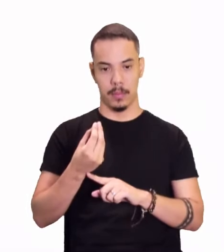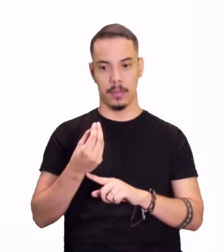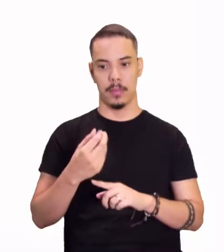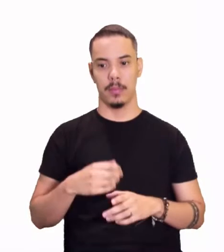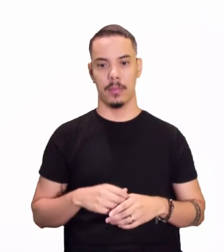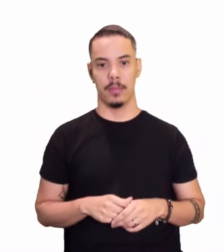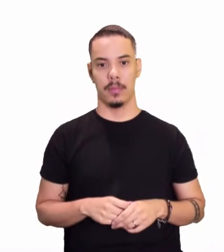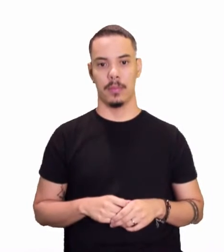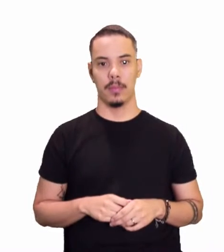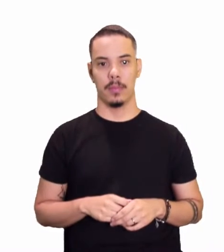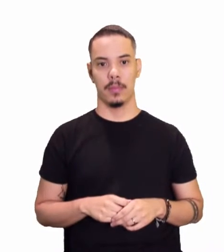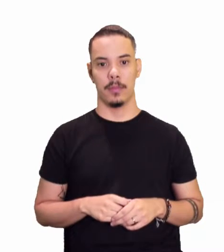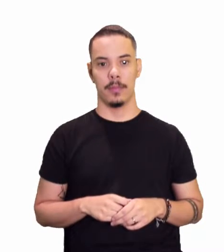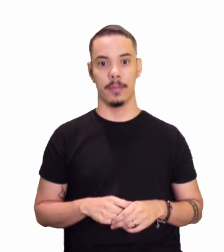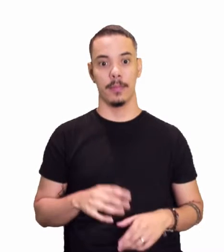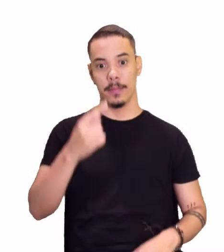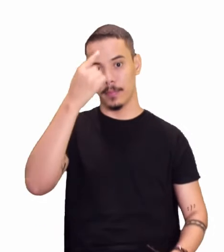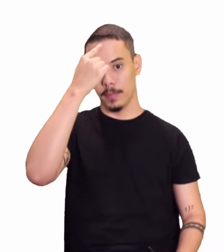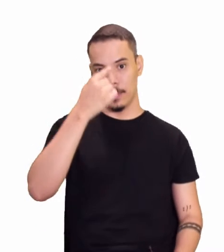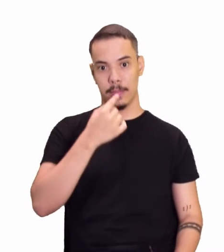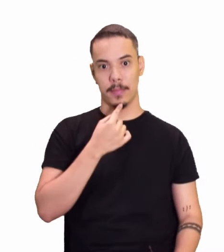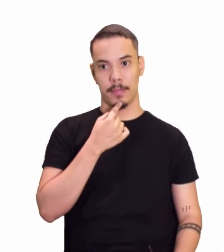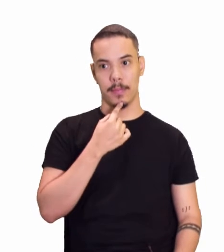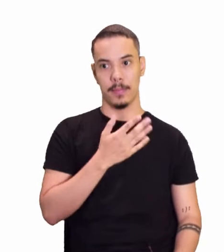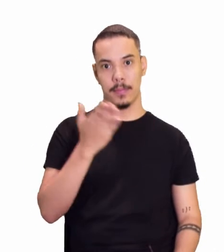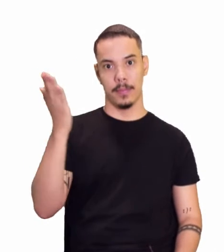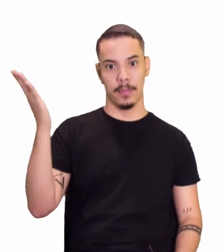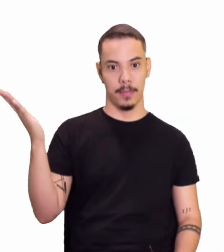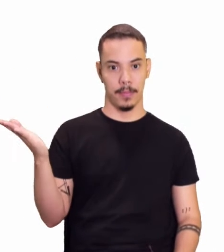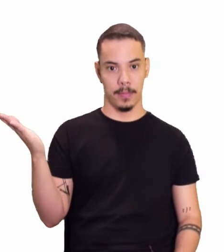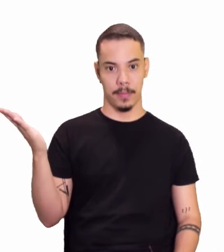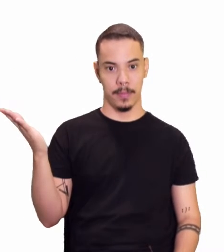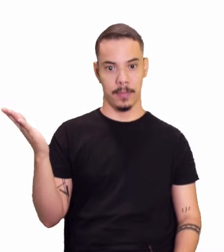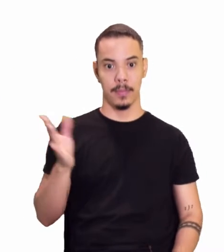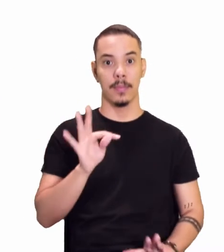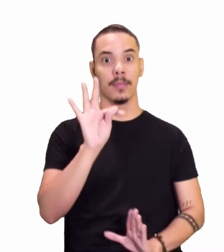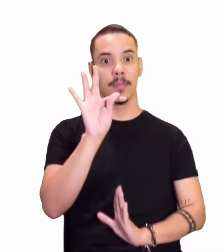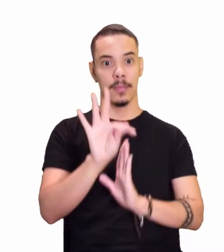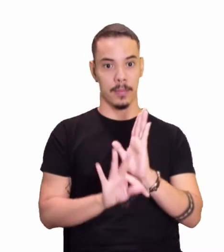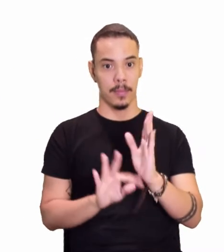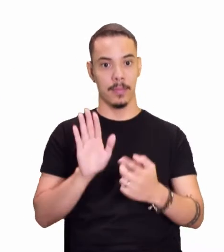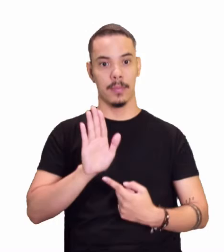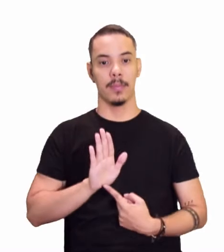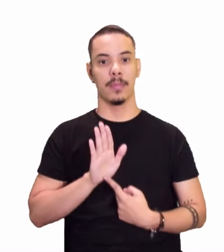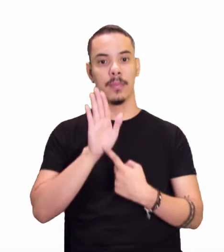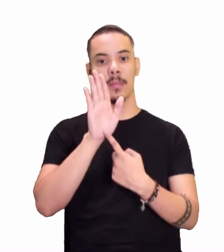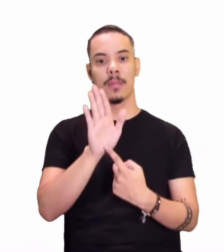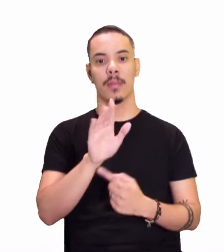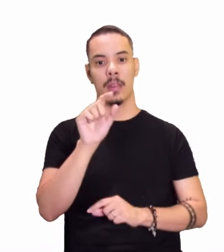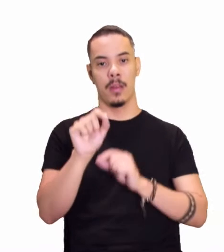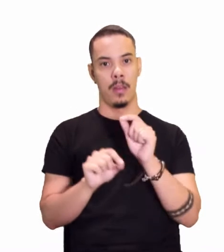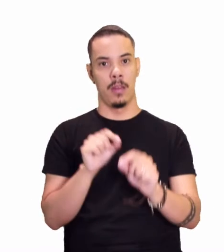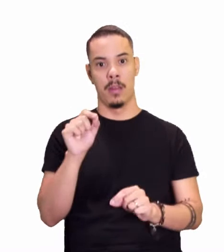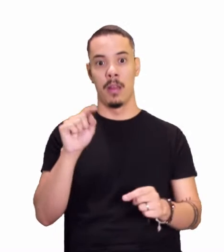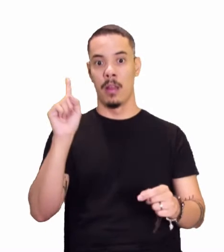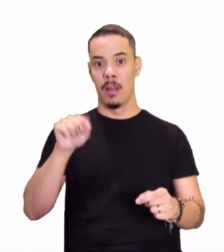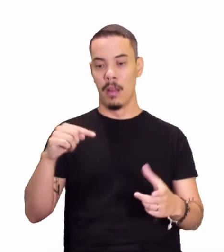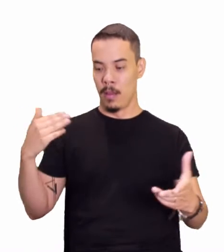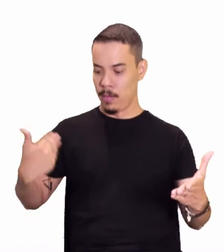certo? Bem, e com essa imagem, né, com esse texto imagético, retrata exatamente esse